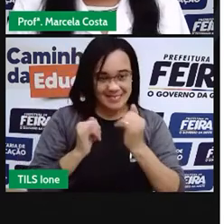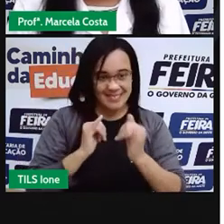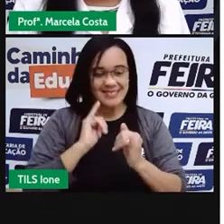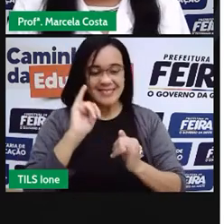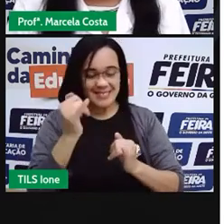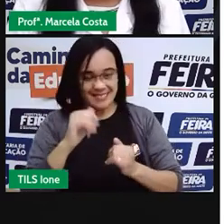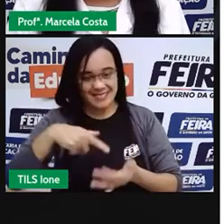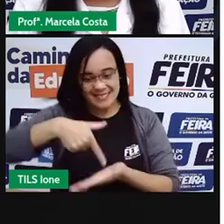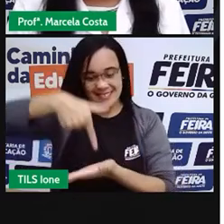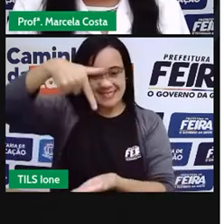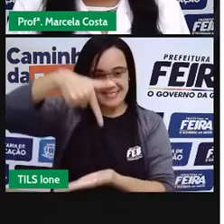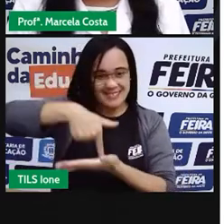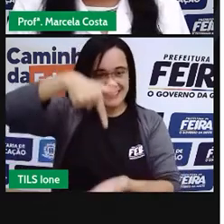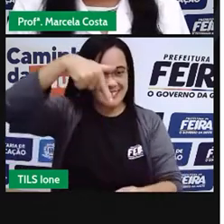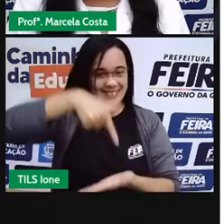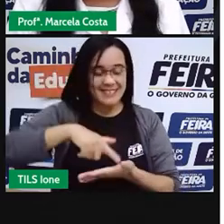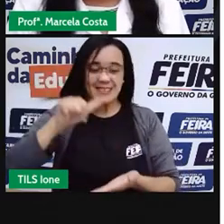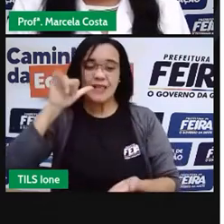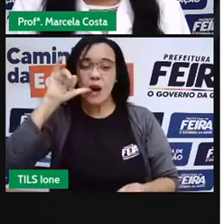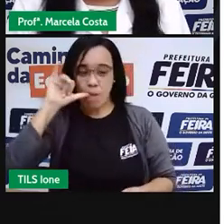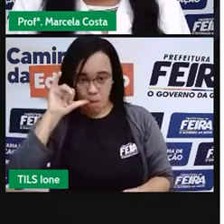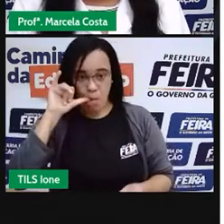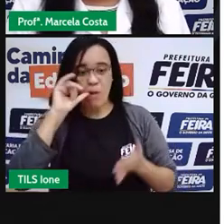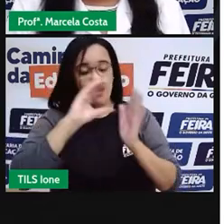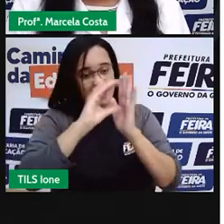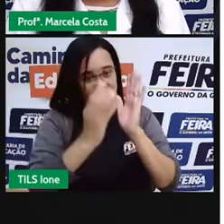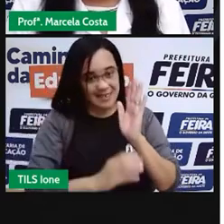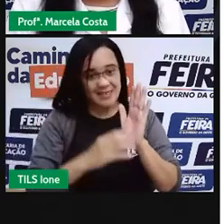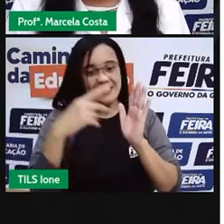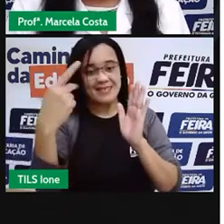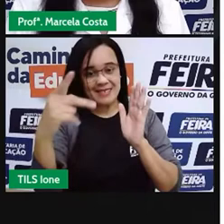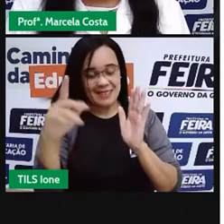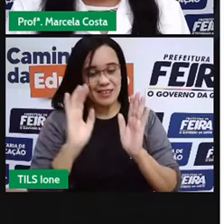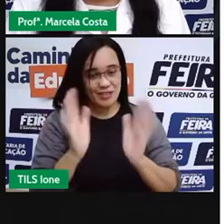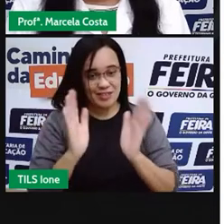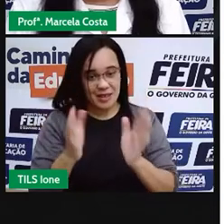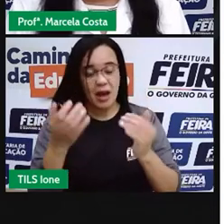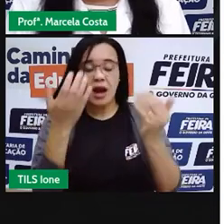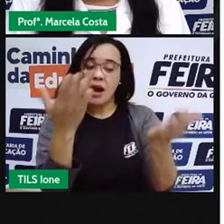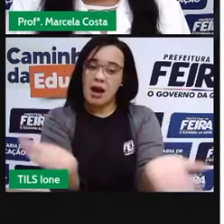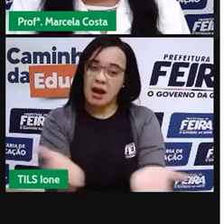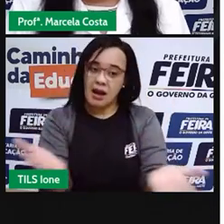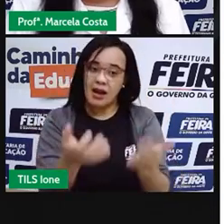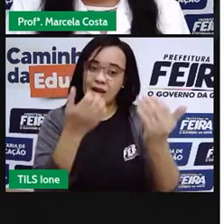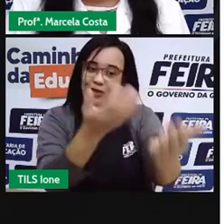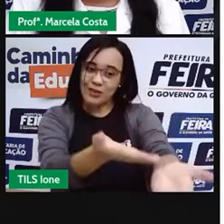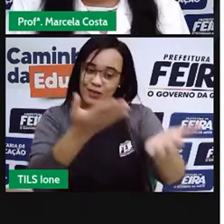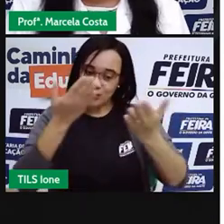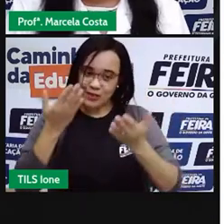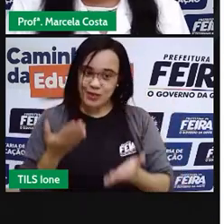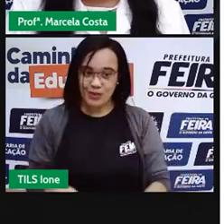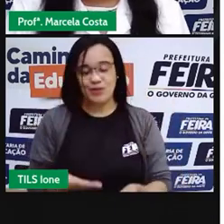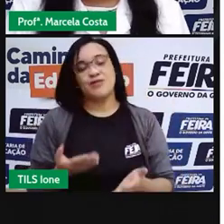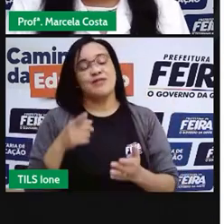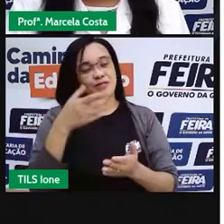as características desse personagem, eu quero te convidar a